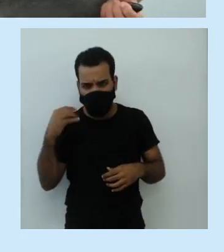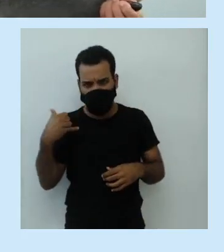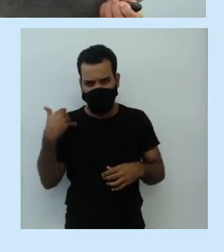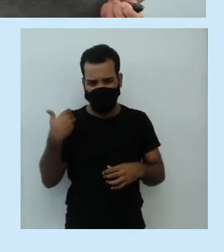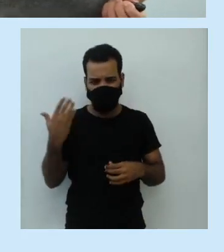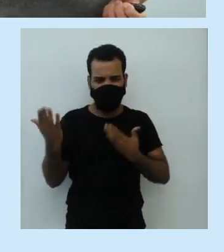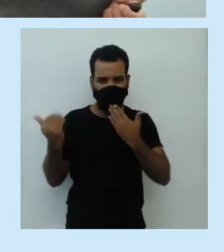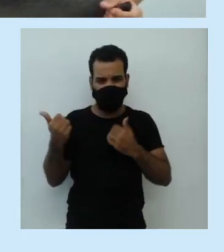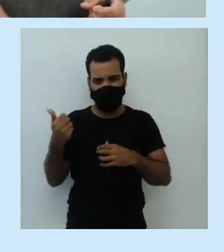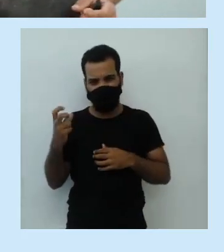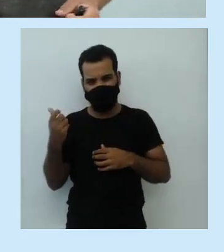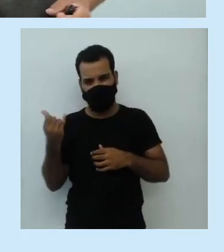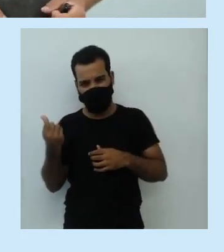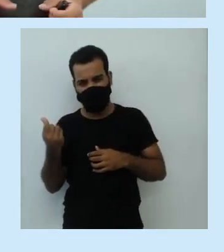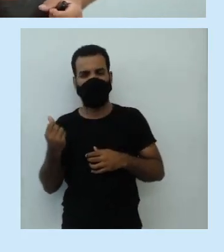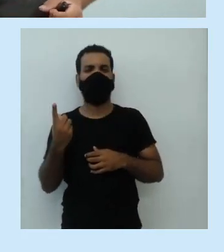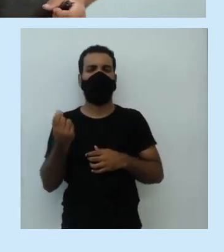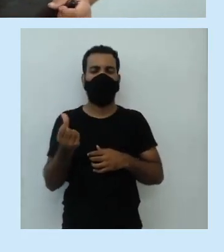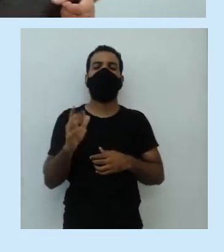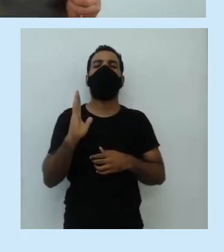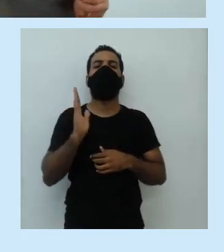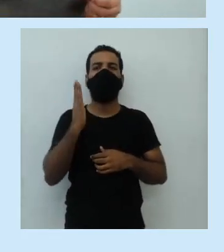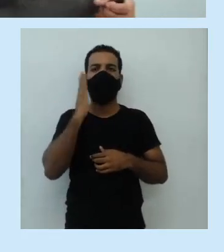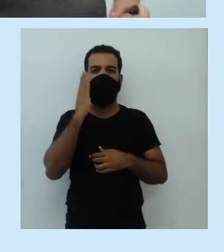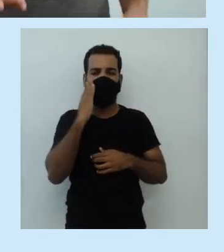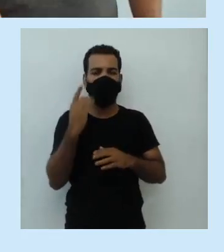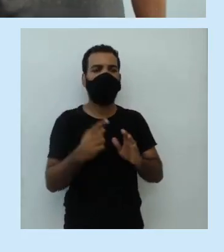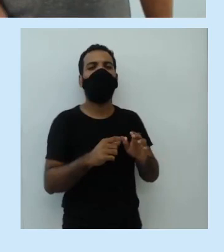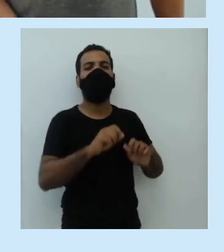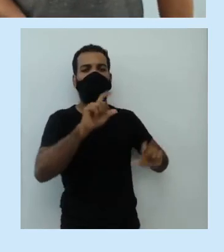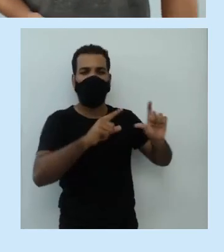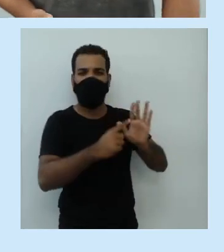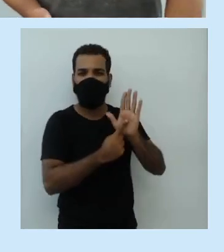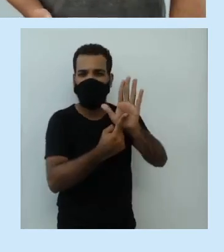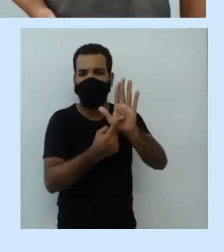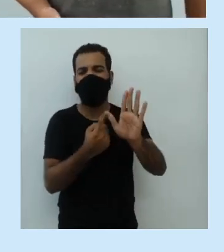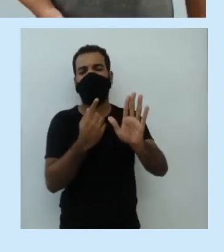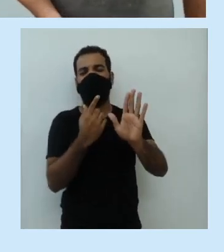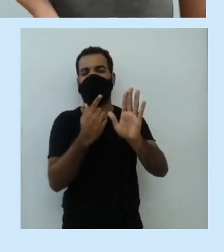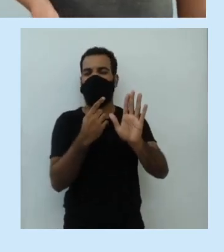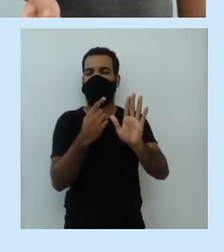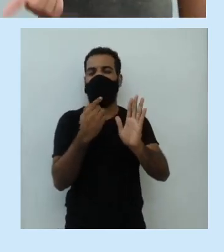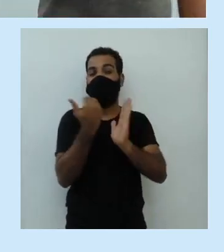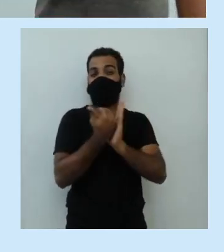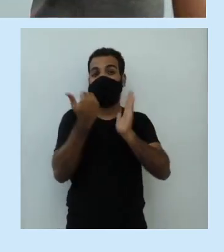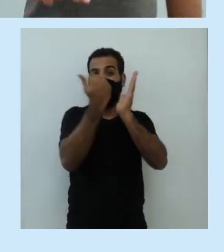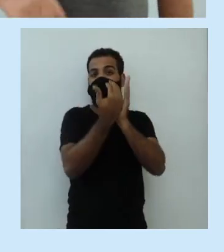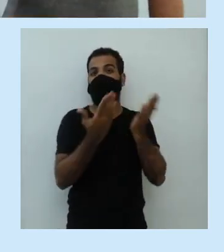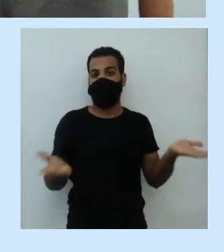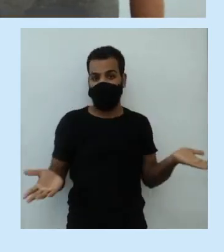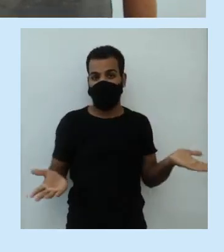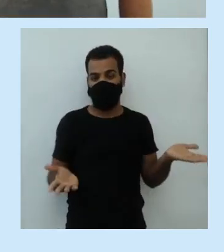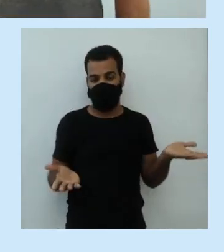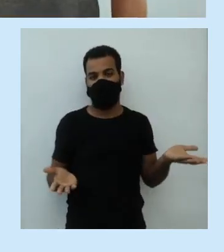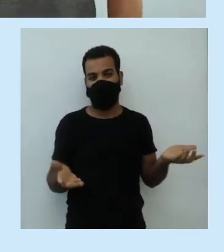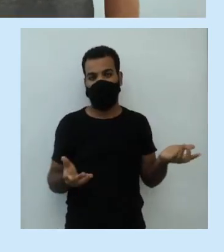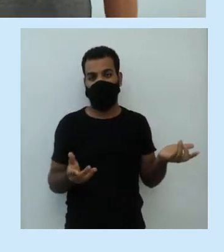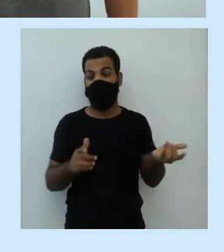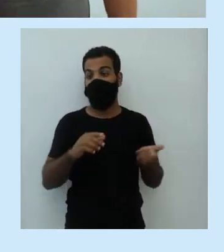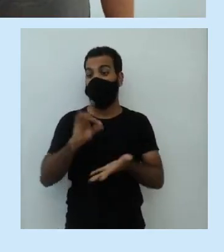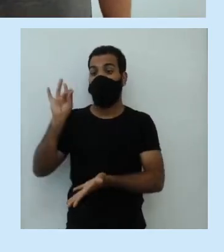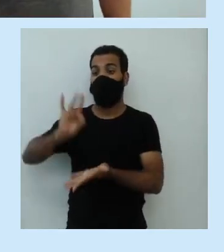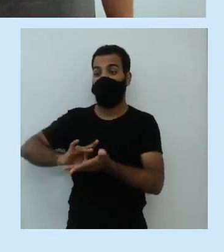consegue fazer essa associação do que a mídia passa como sensacionalismo e que realmente é uma